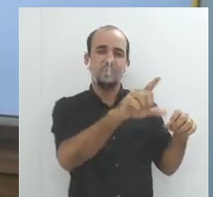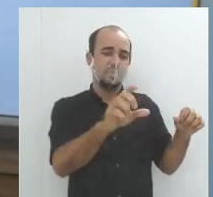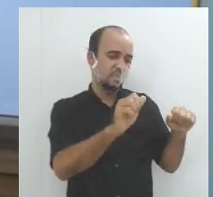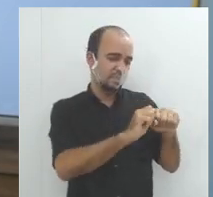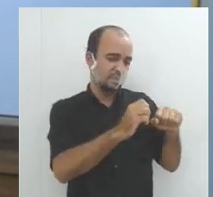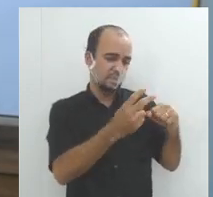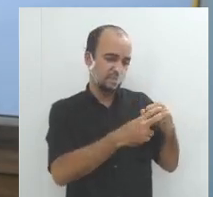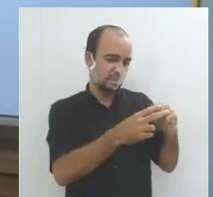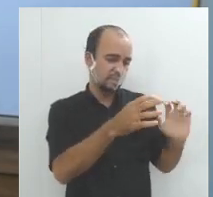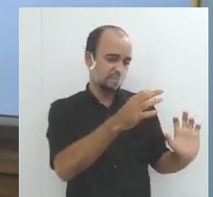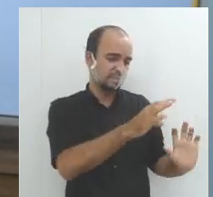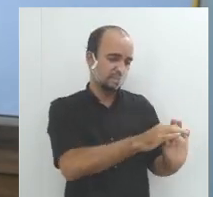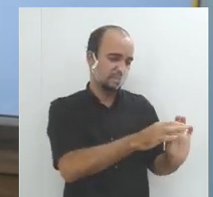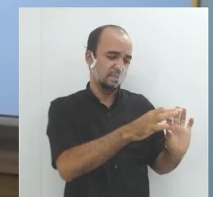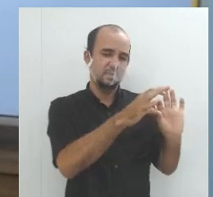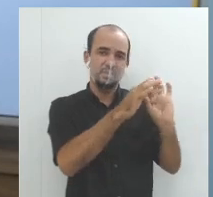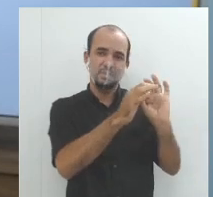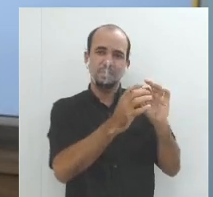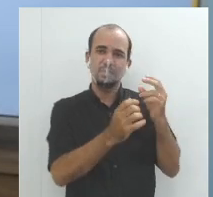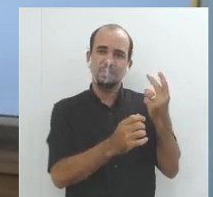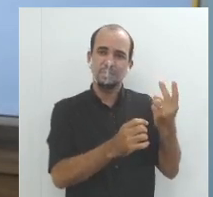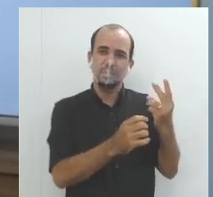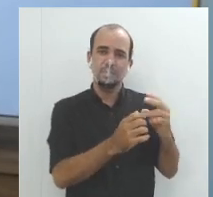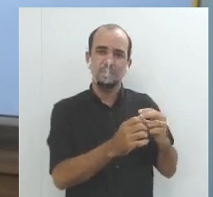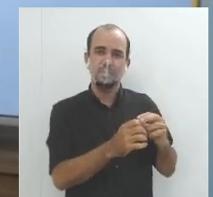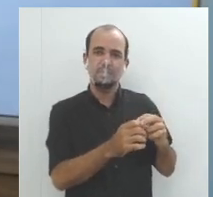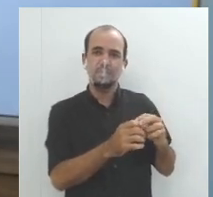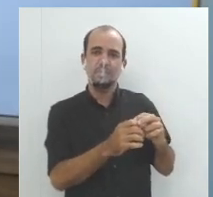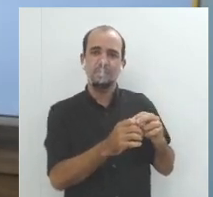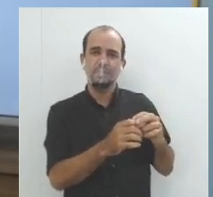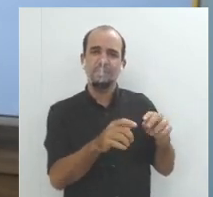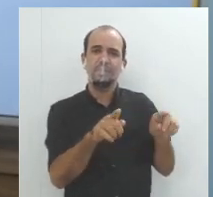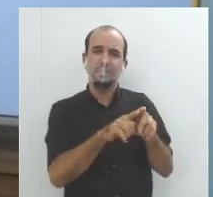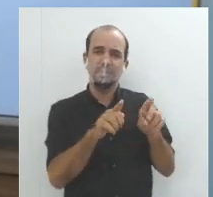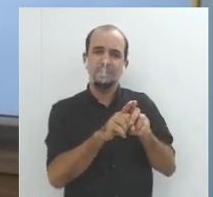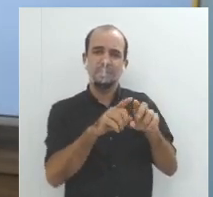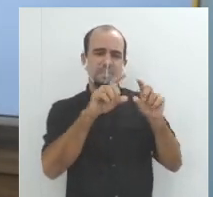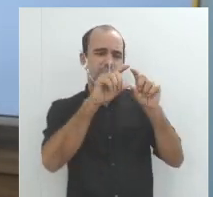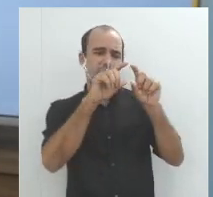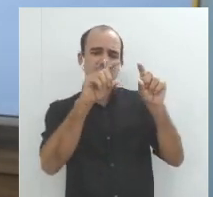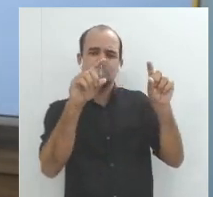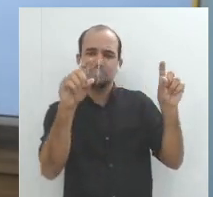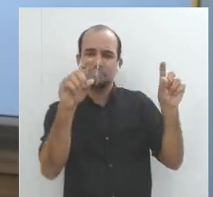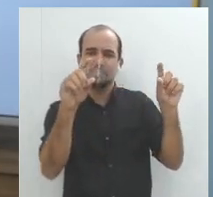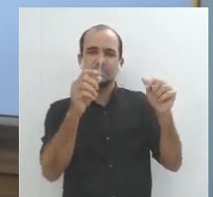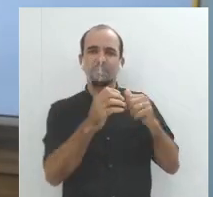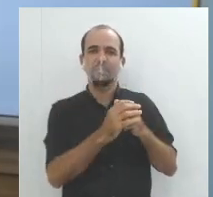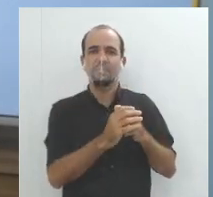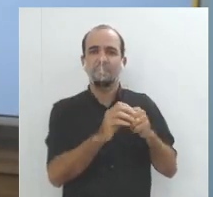advérbio e um advérbio se relacionando a uma oração inteira. Vamos lá.